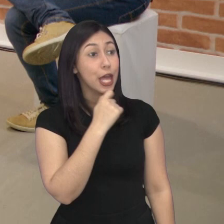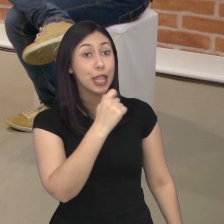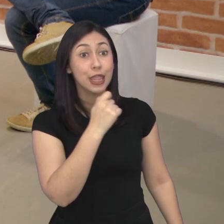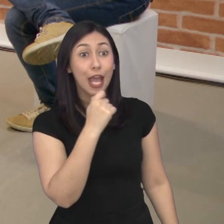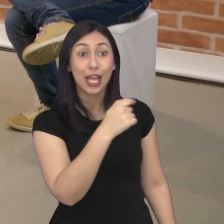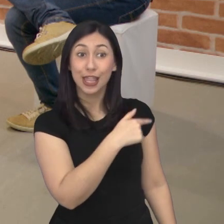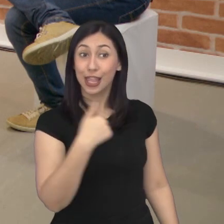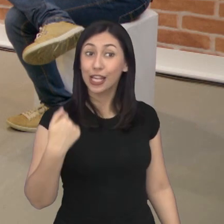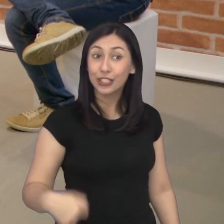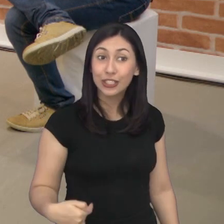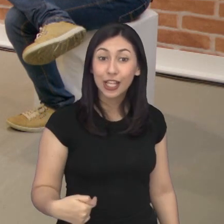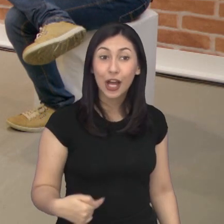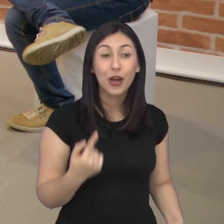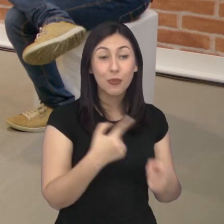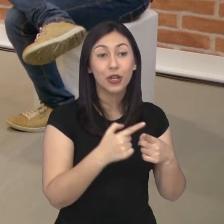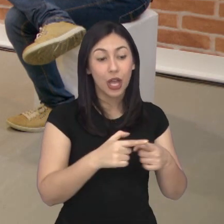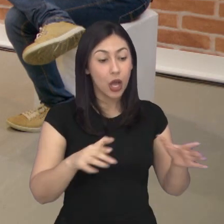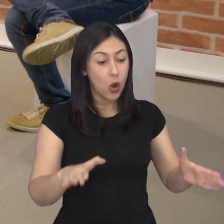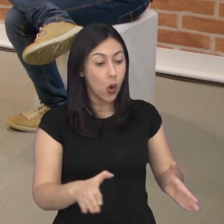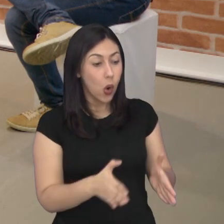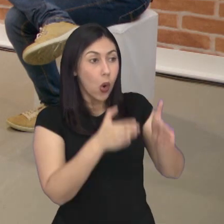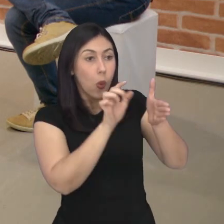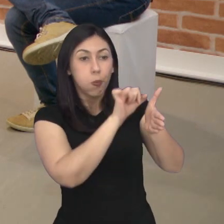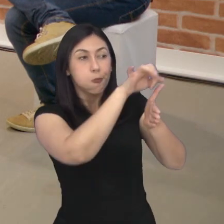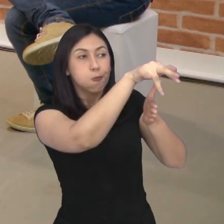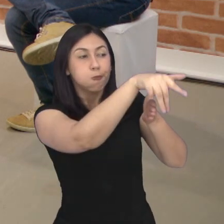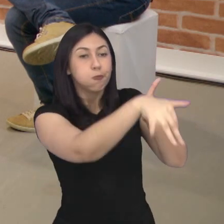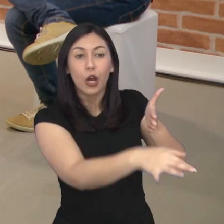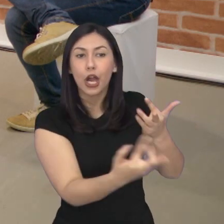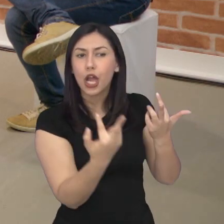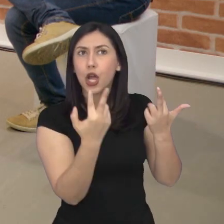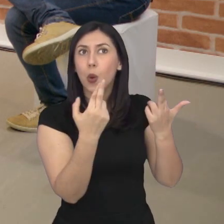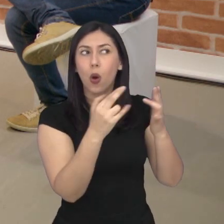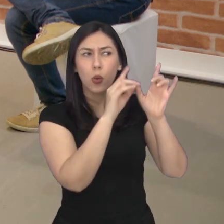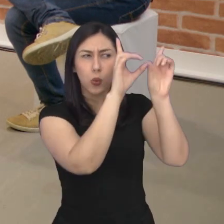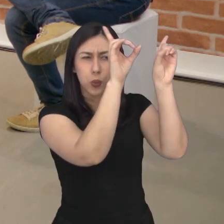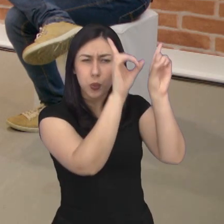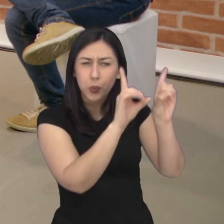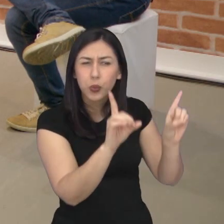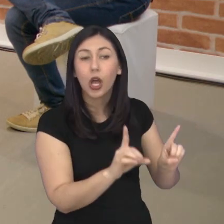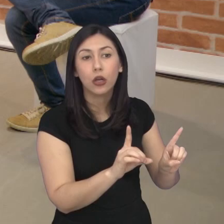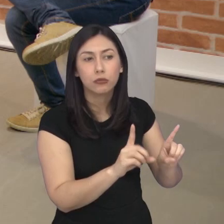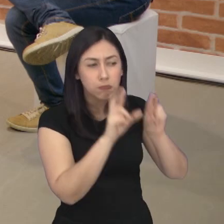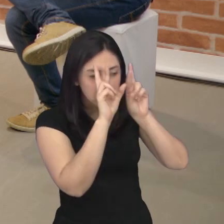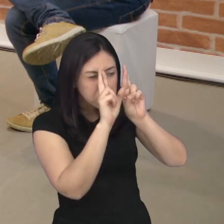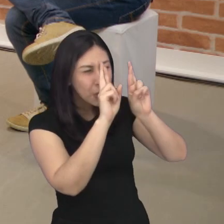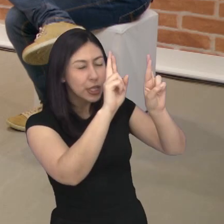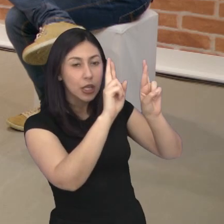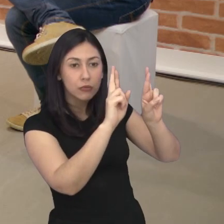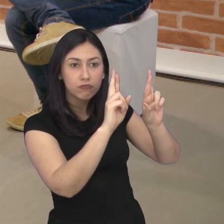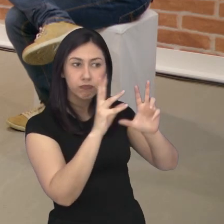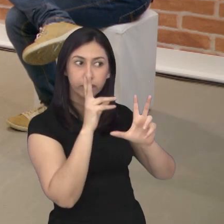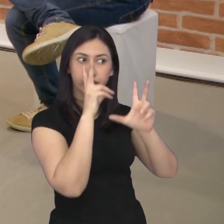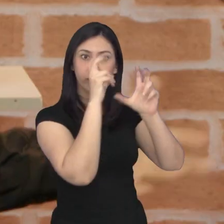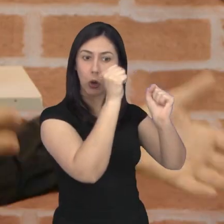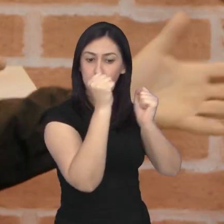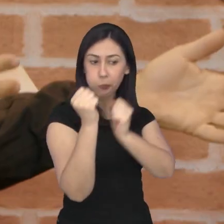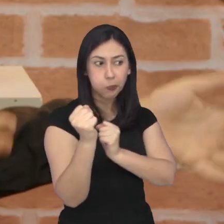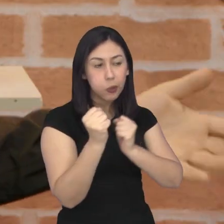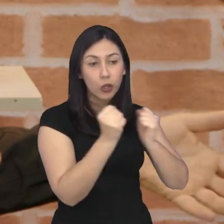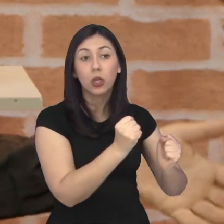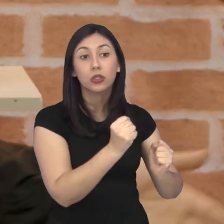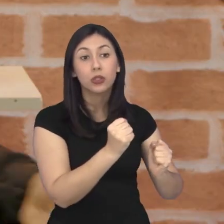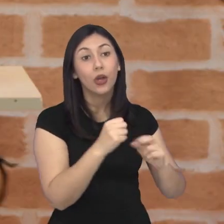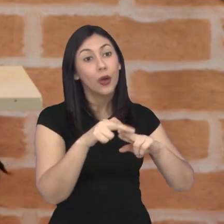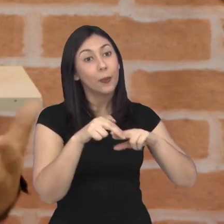até na China, porque o vulcão é um deus também, né? É uma força natural muito respeitada, e ter tido essa